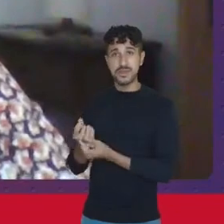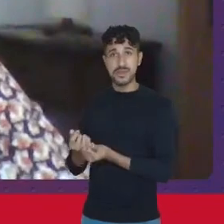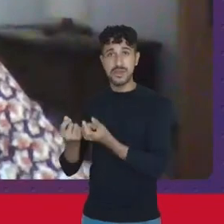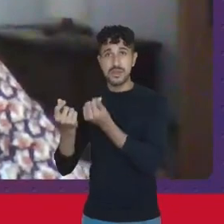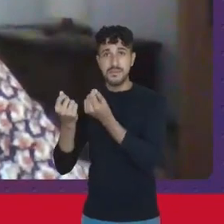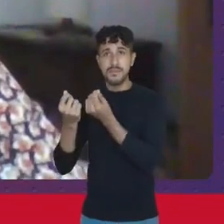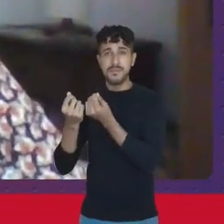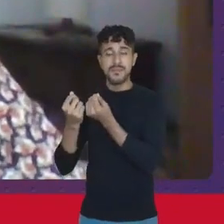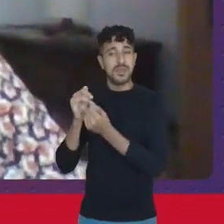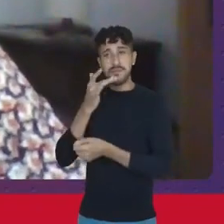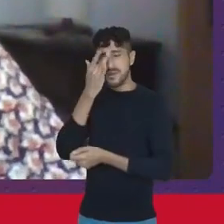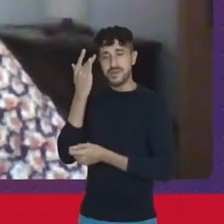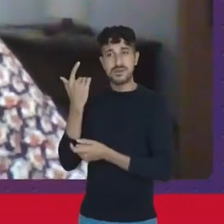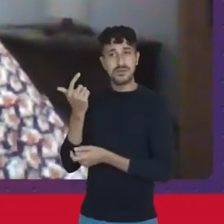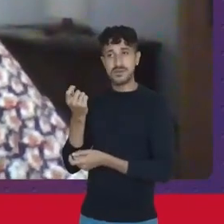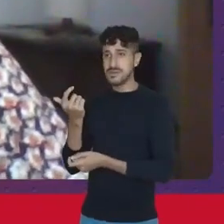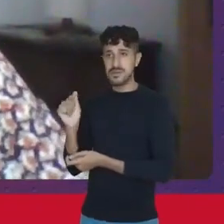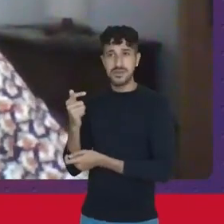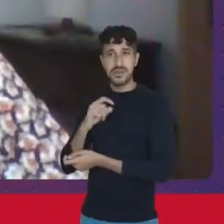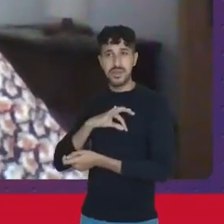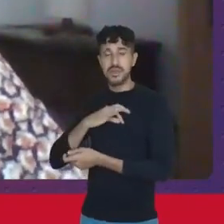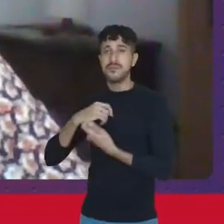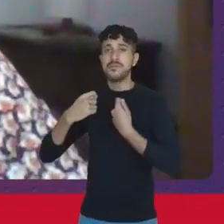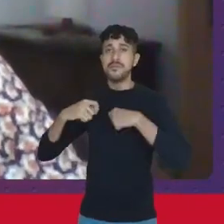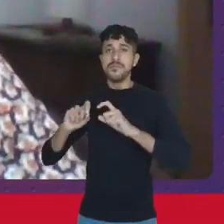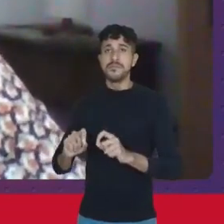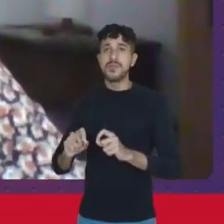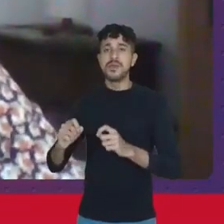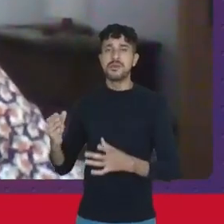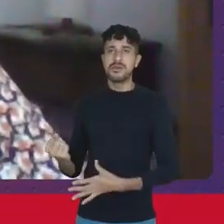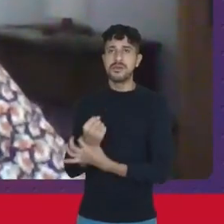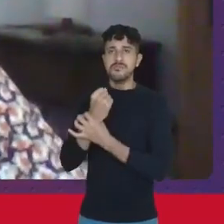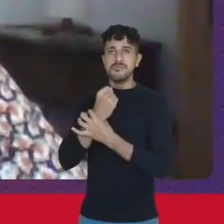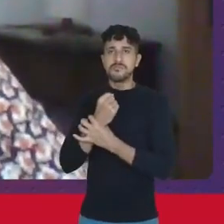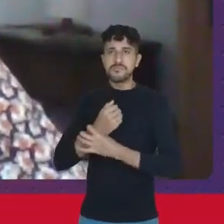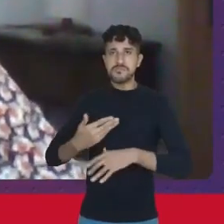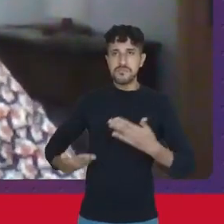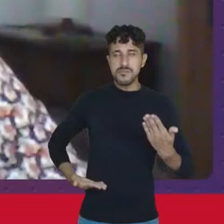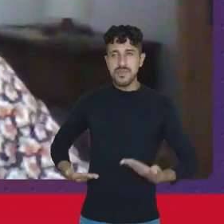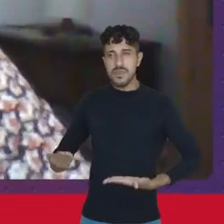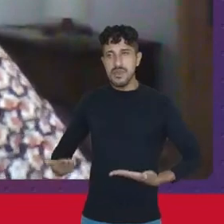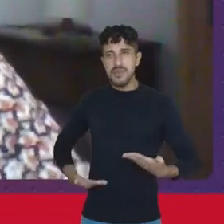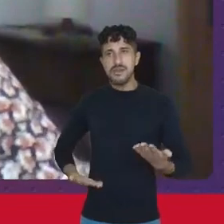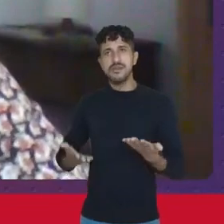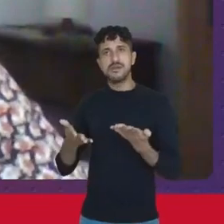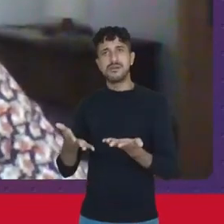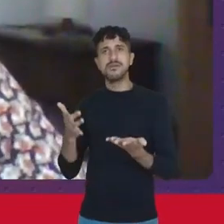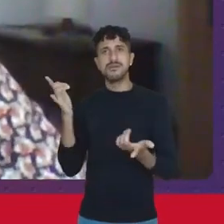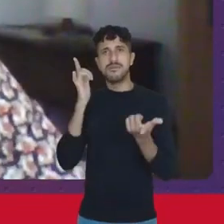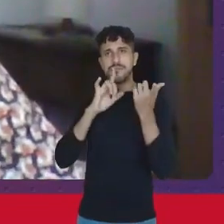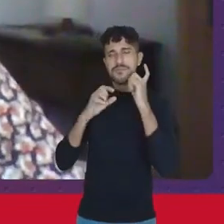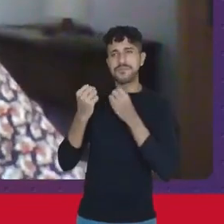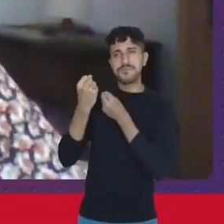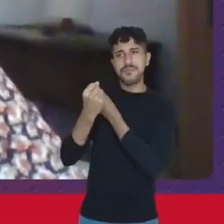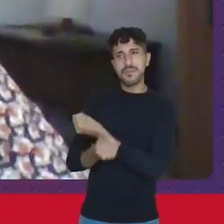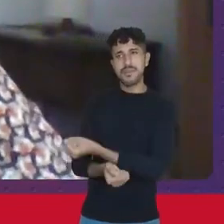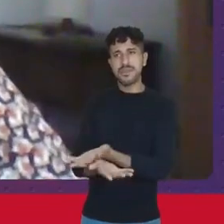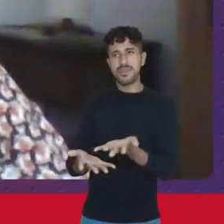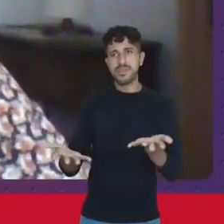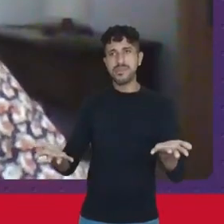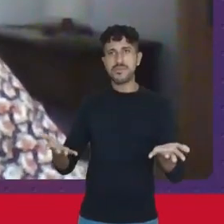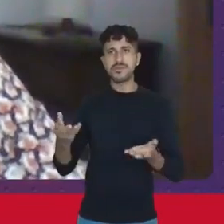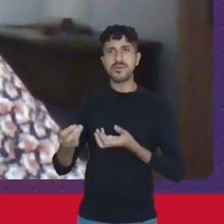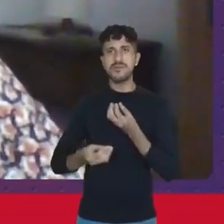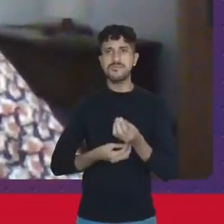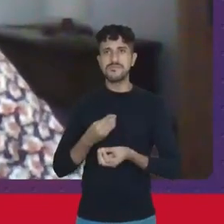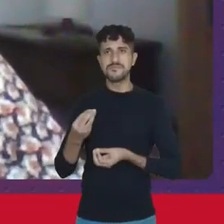dinheiro, quem não tem renda, tem que garantir que esses serviços sejam ofertados por